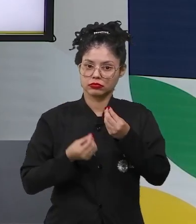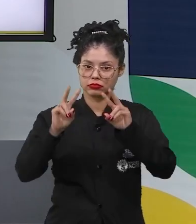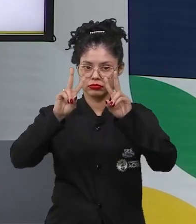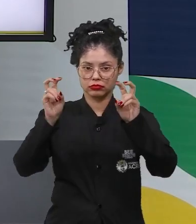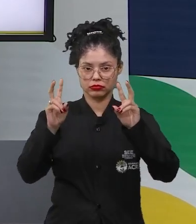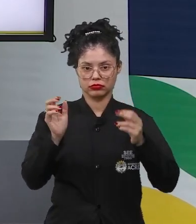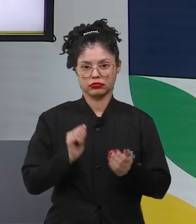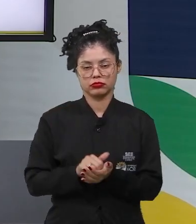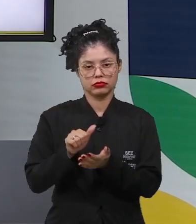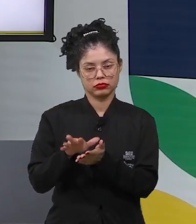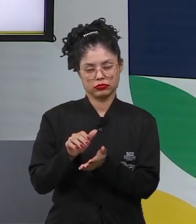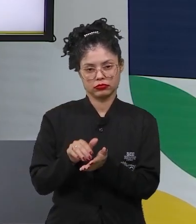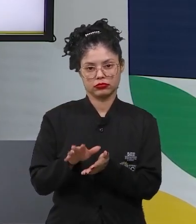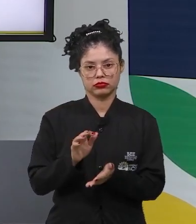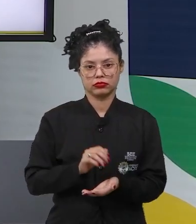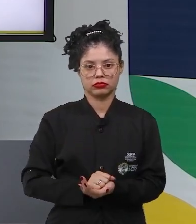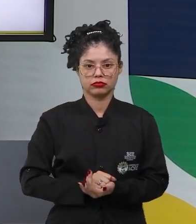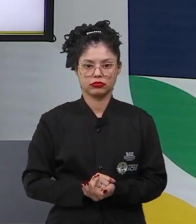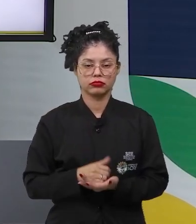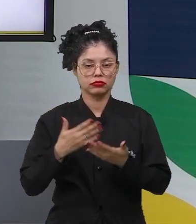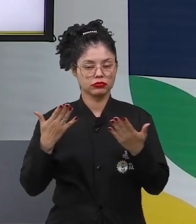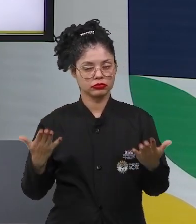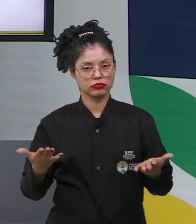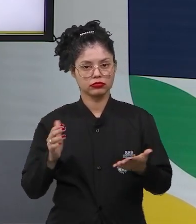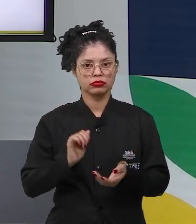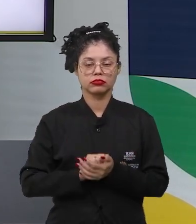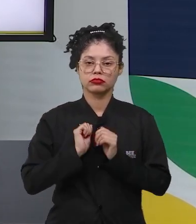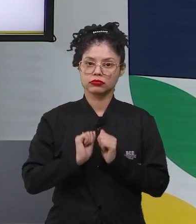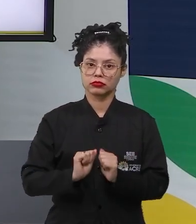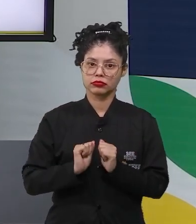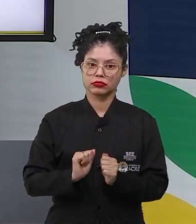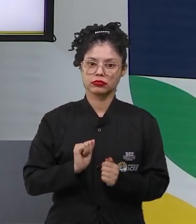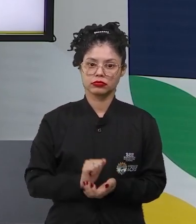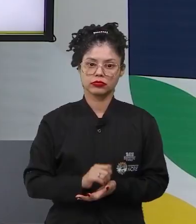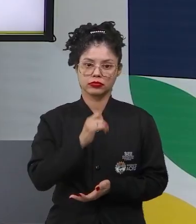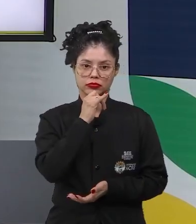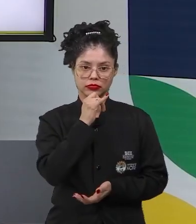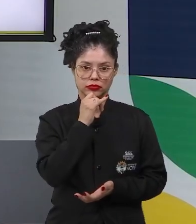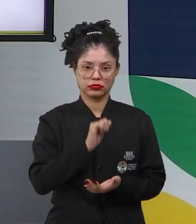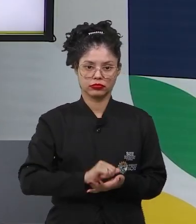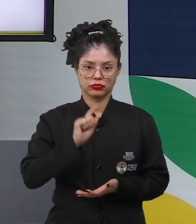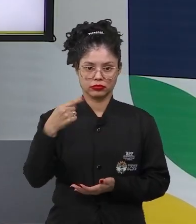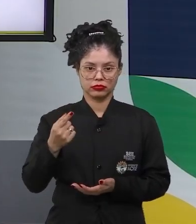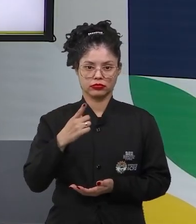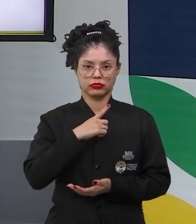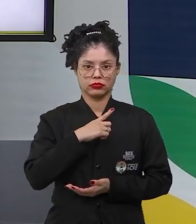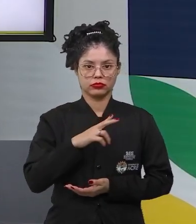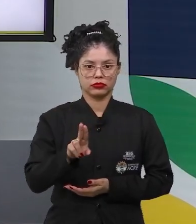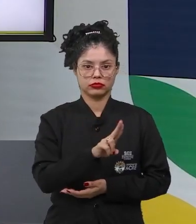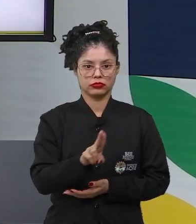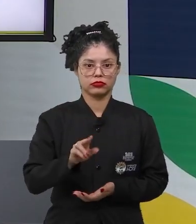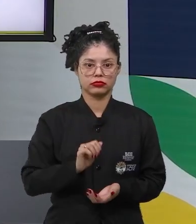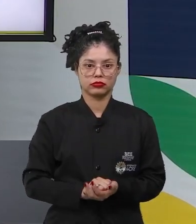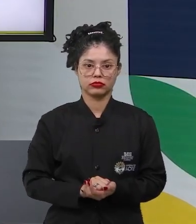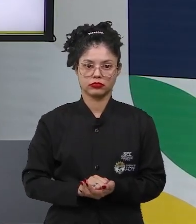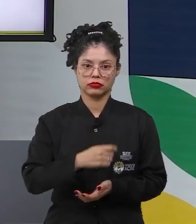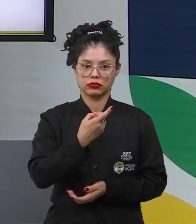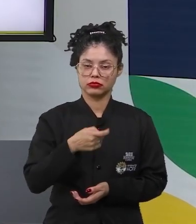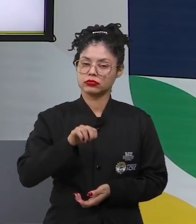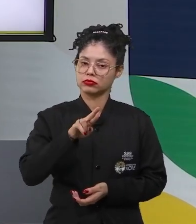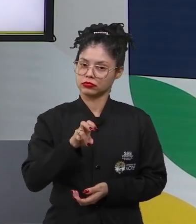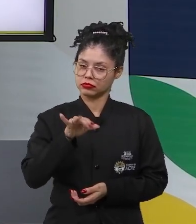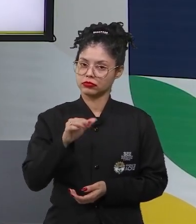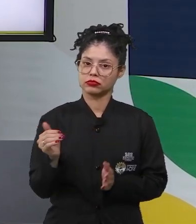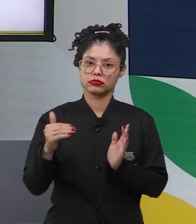tema exclusão social. Então, isso pode ser um exemplo daquilo que a gente chama de xenofobia